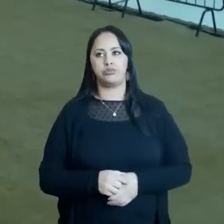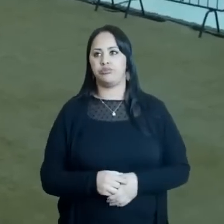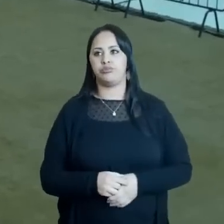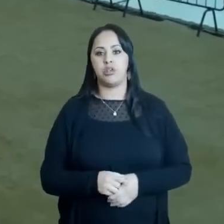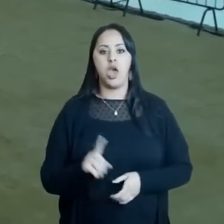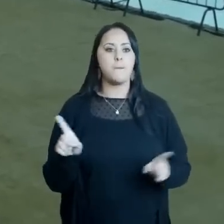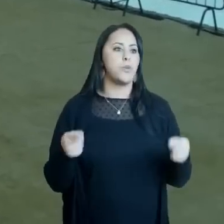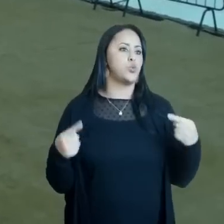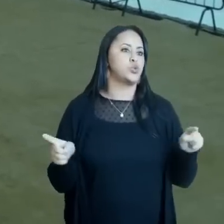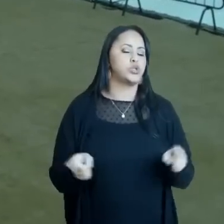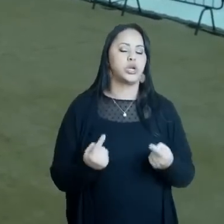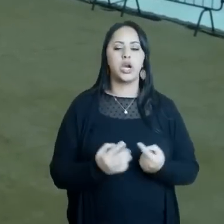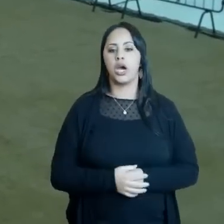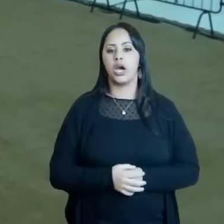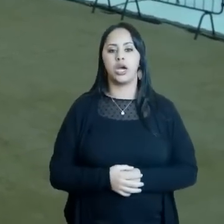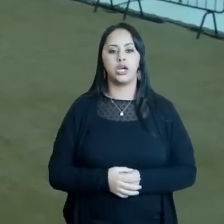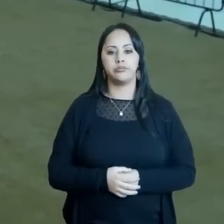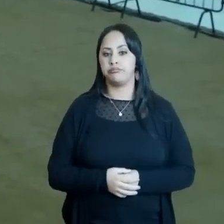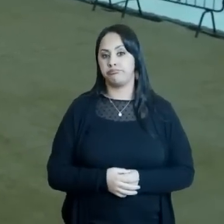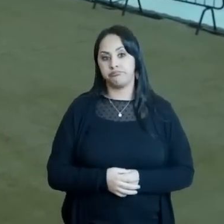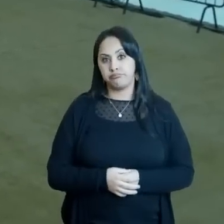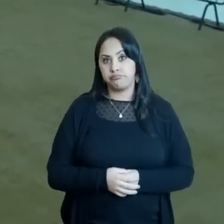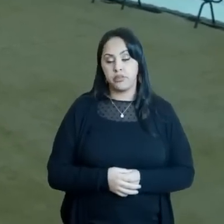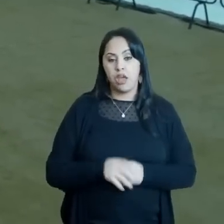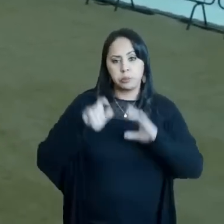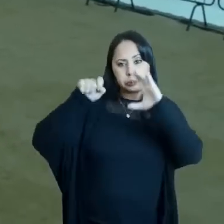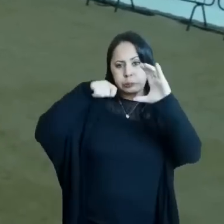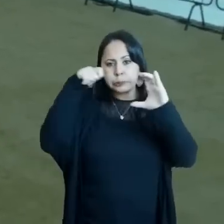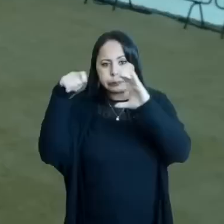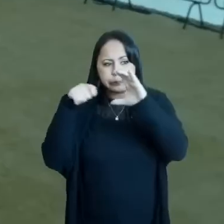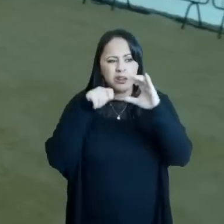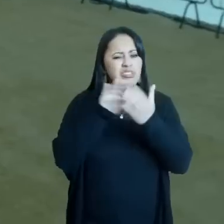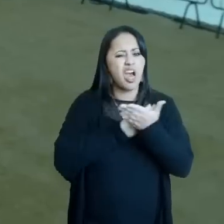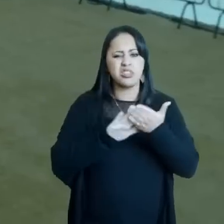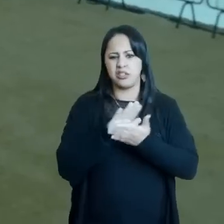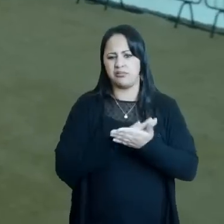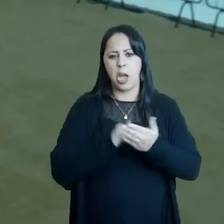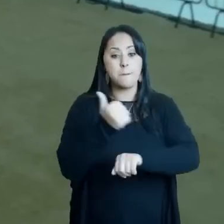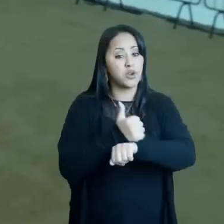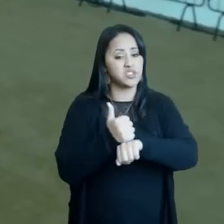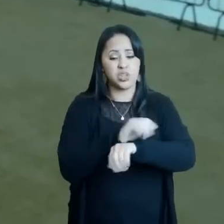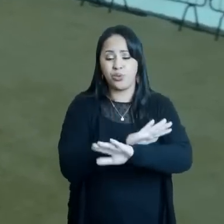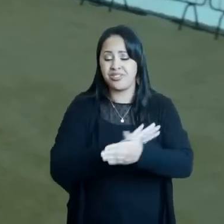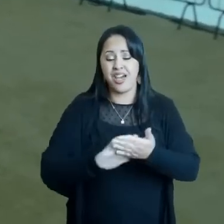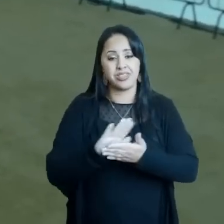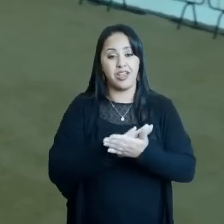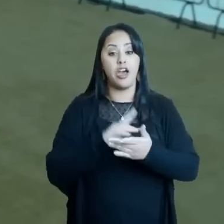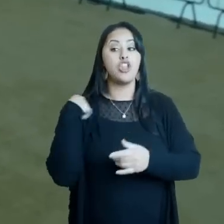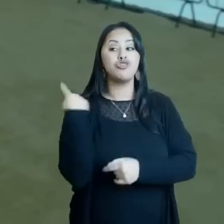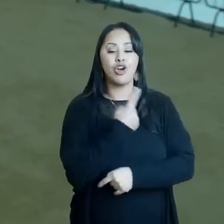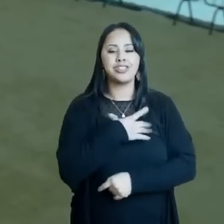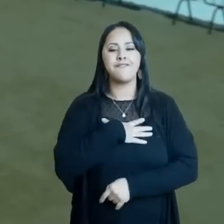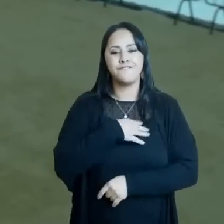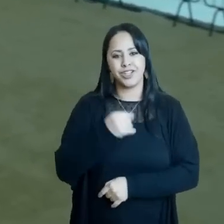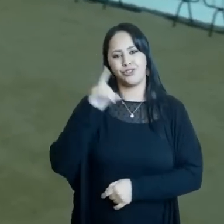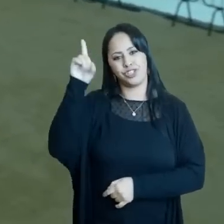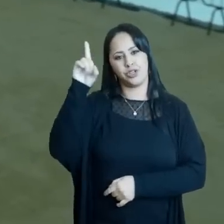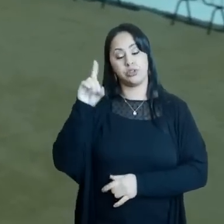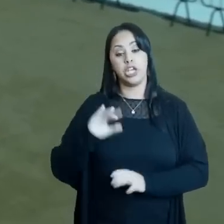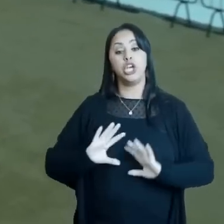somos músicos, nós não somos cameraman, nós não somos nada disso. Nós somos filhos de Deus. E tudo isso